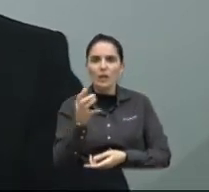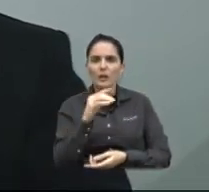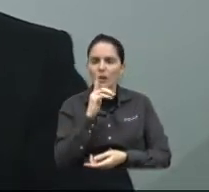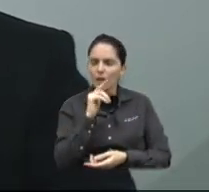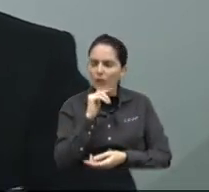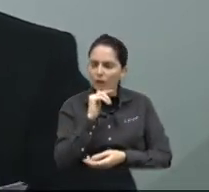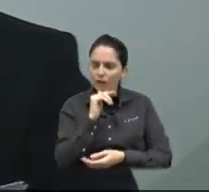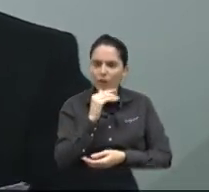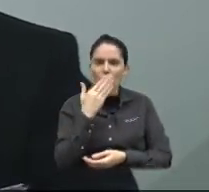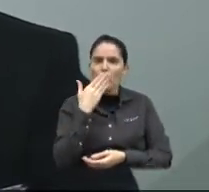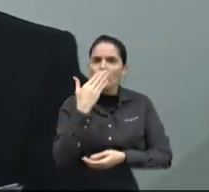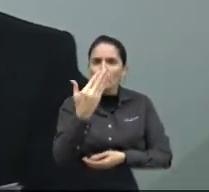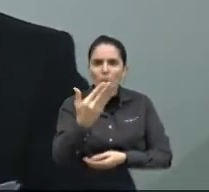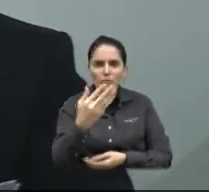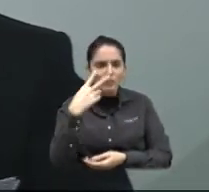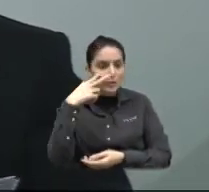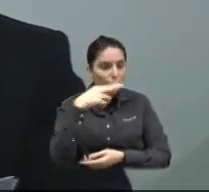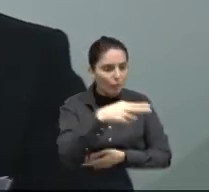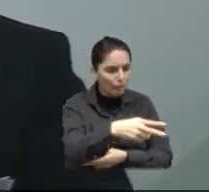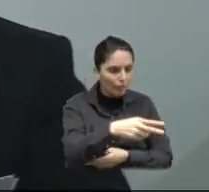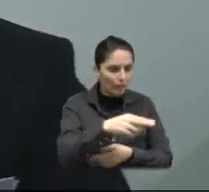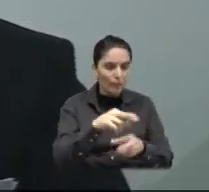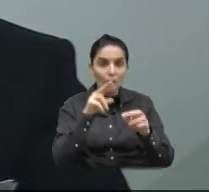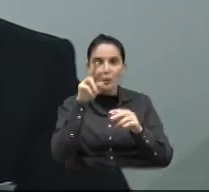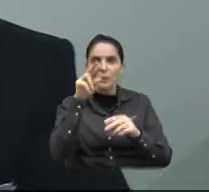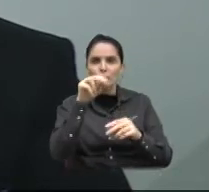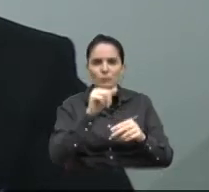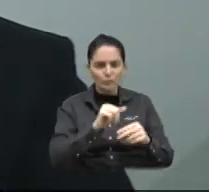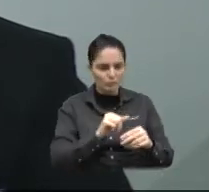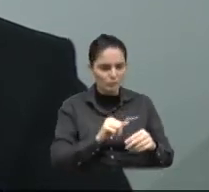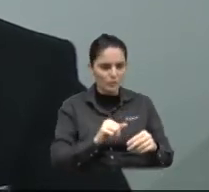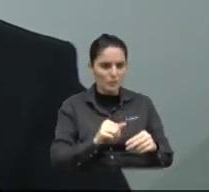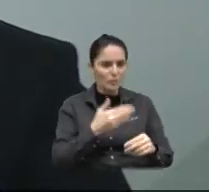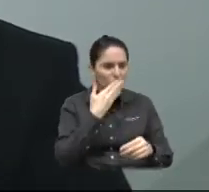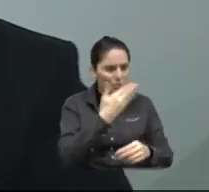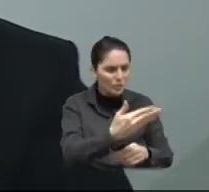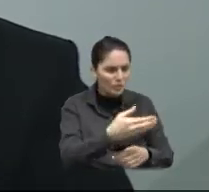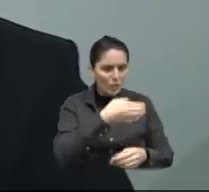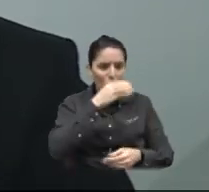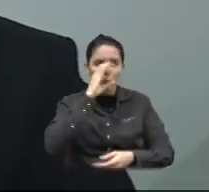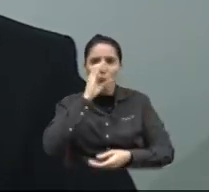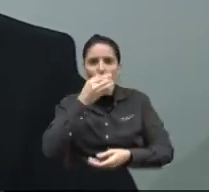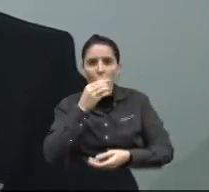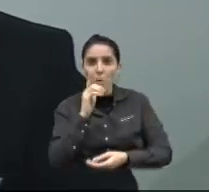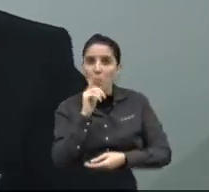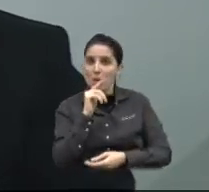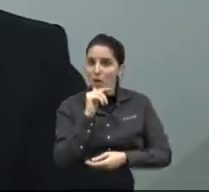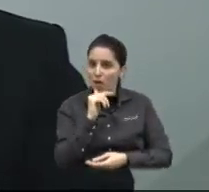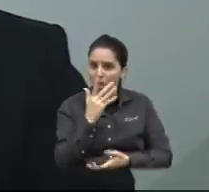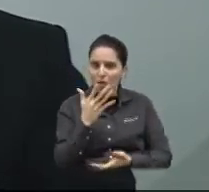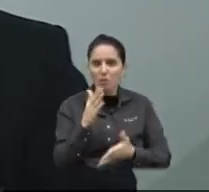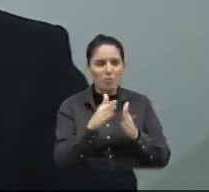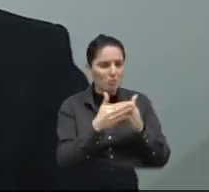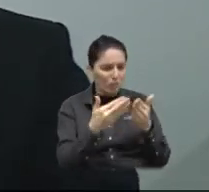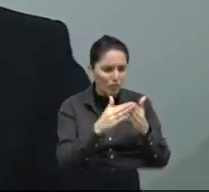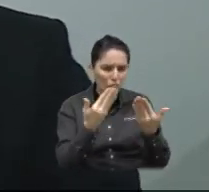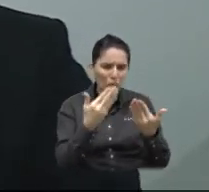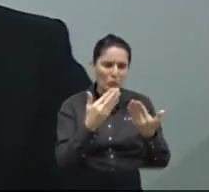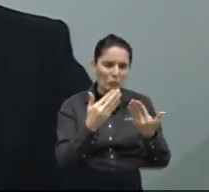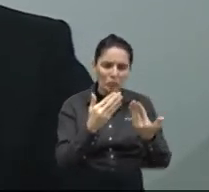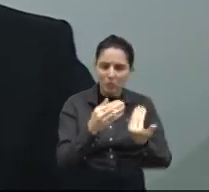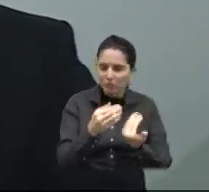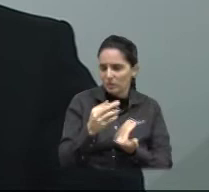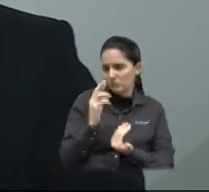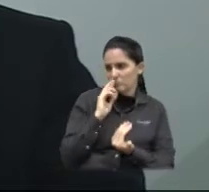visitou suas irmãs na praia e disse queridas irmãs me deu um copo de água as irmãs responderam